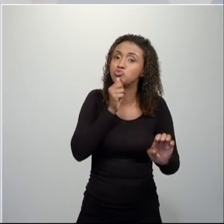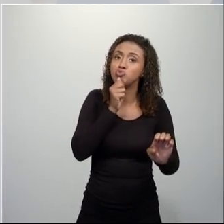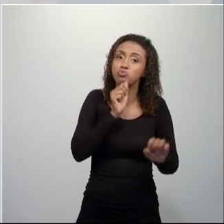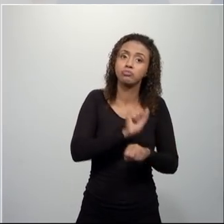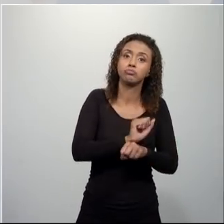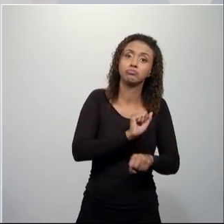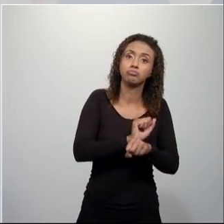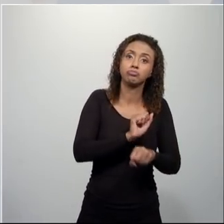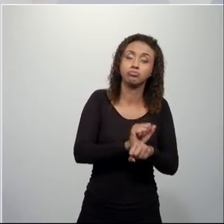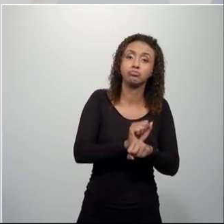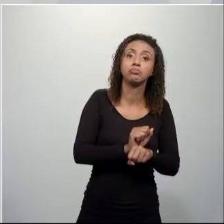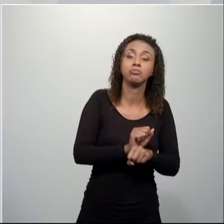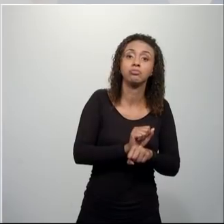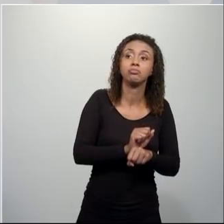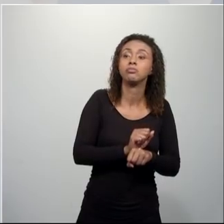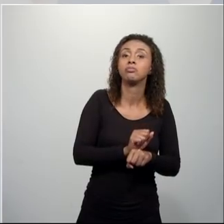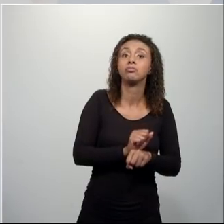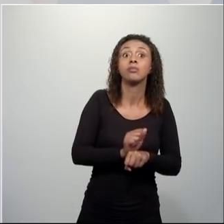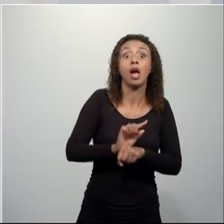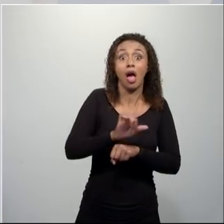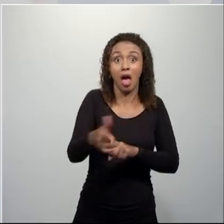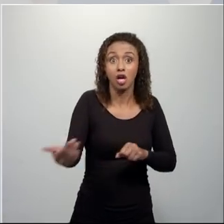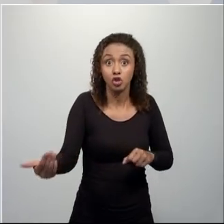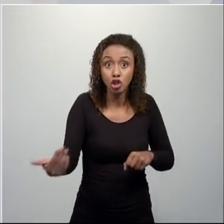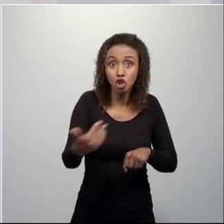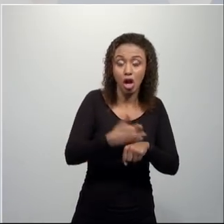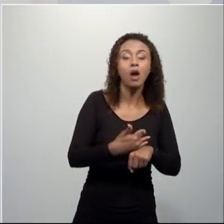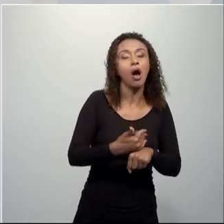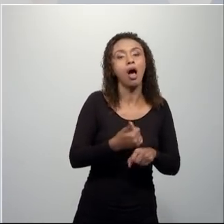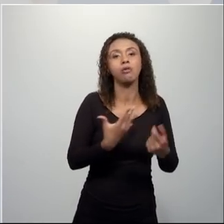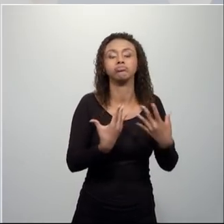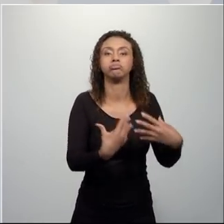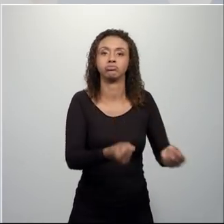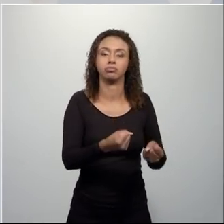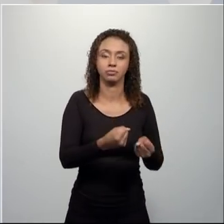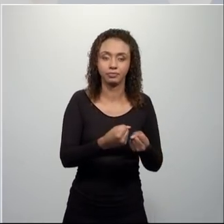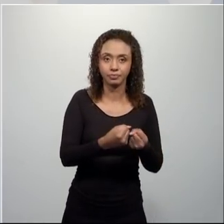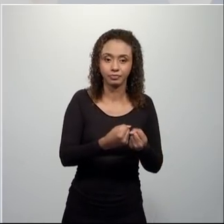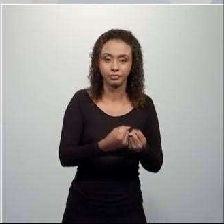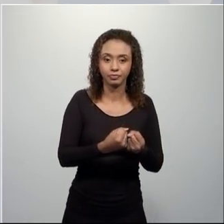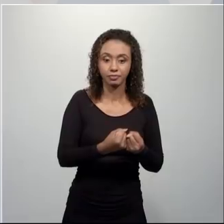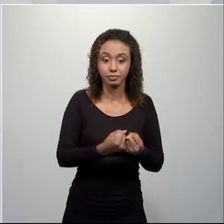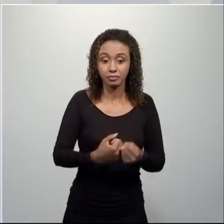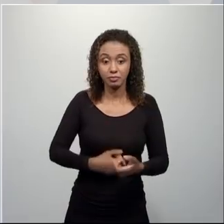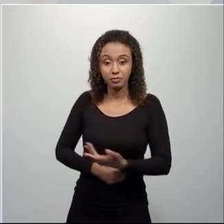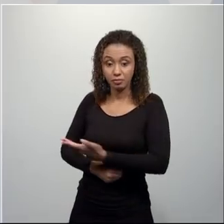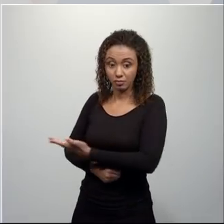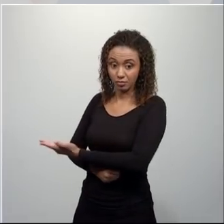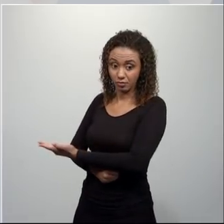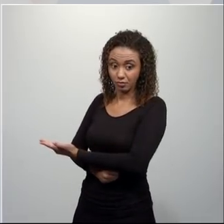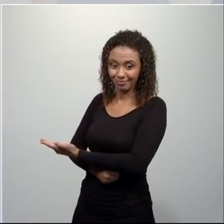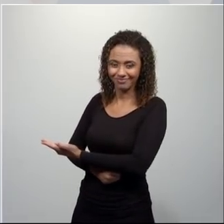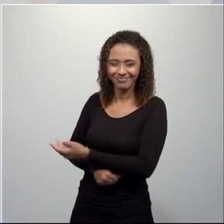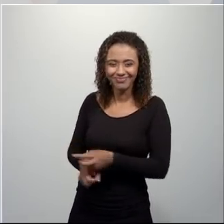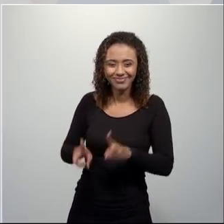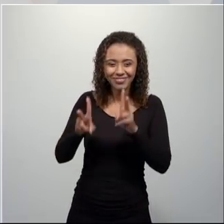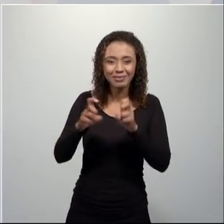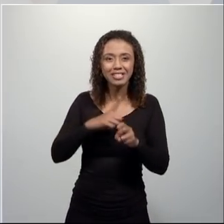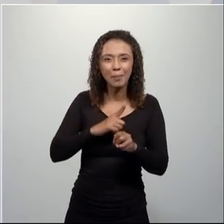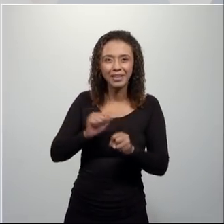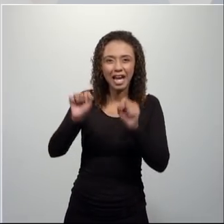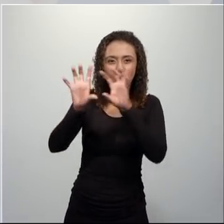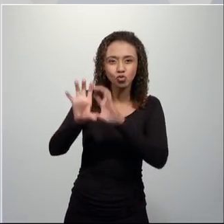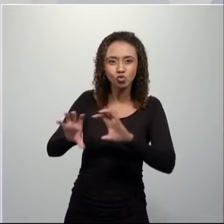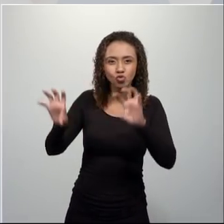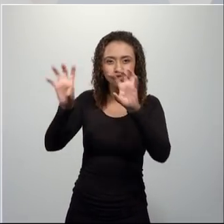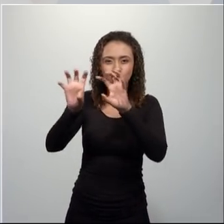chegou a fazer 2 r válida portanto ele adiciona a bola tinha então nesse momento aqui perceba que as novinhas de